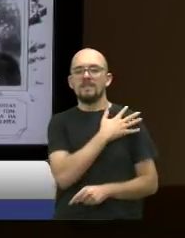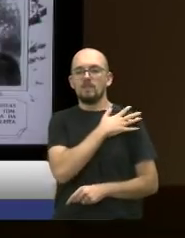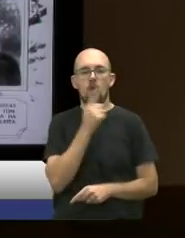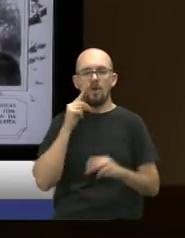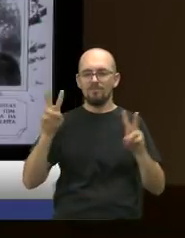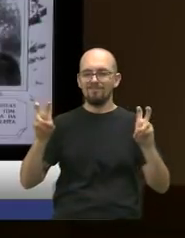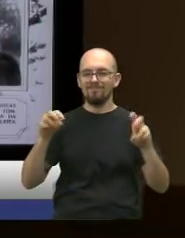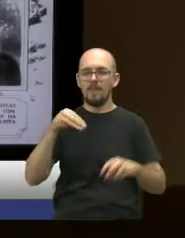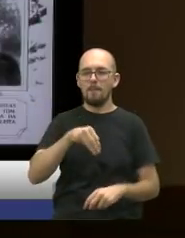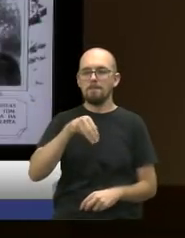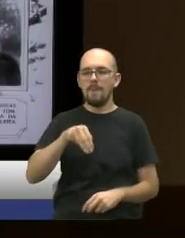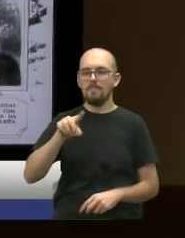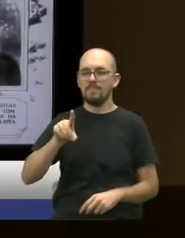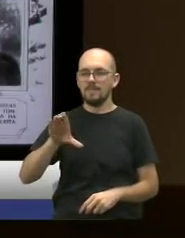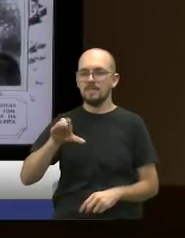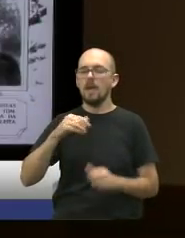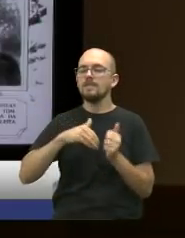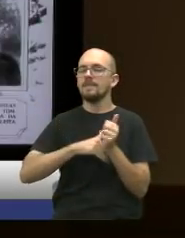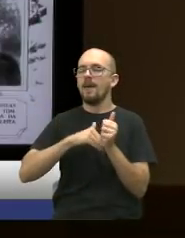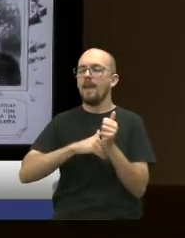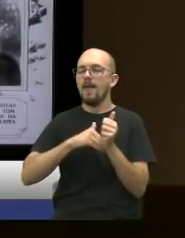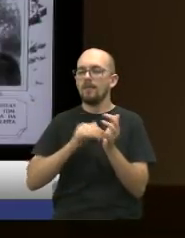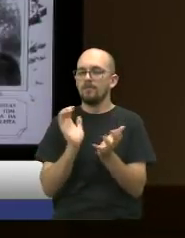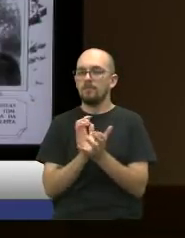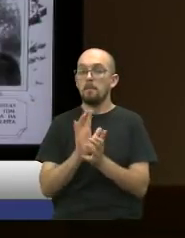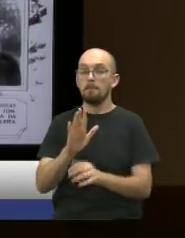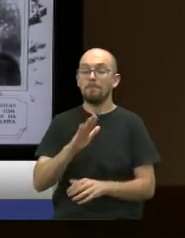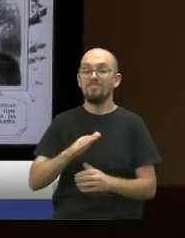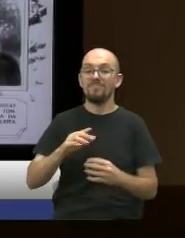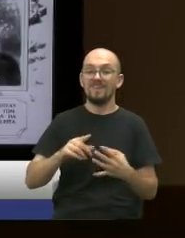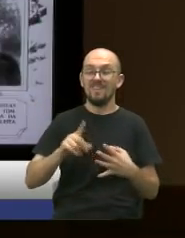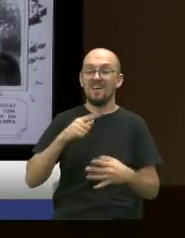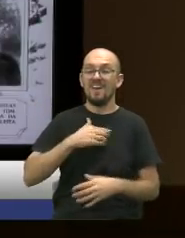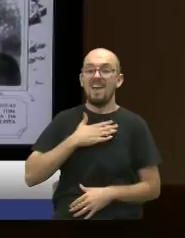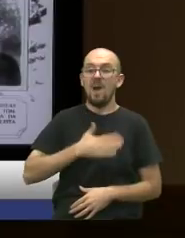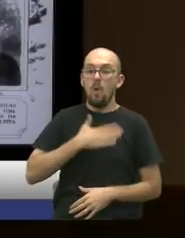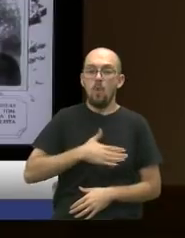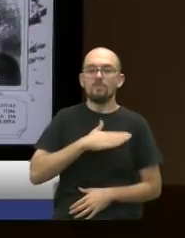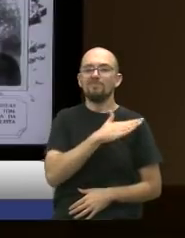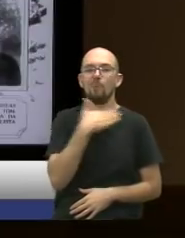MMDC. Em agosto faleceria o Orlando Alvarenga, mineiro.